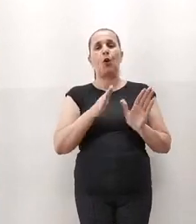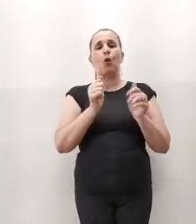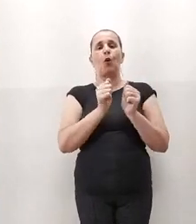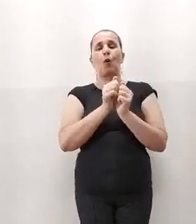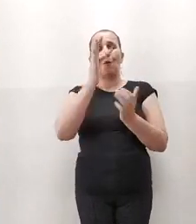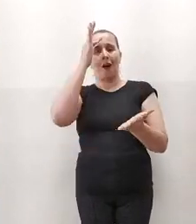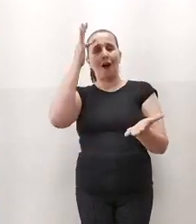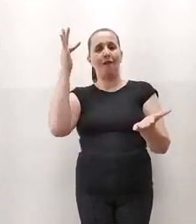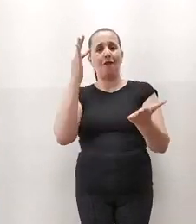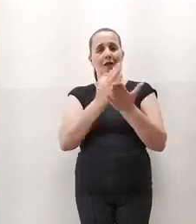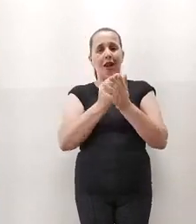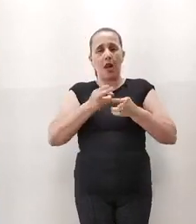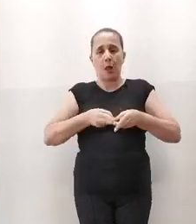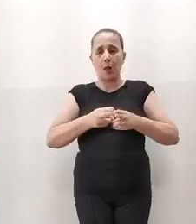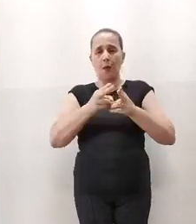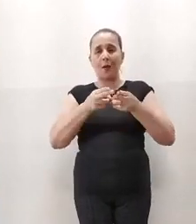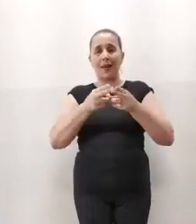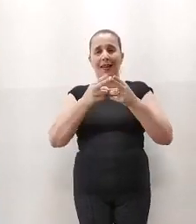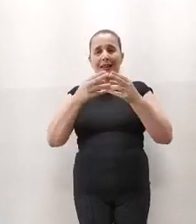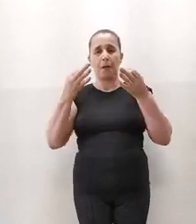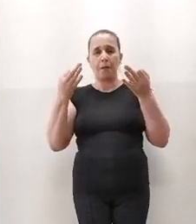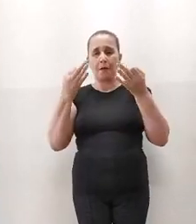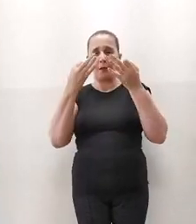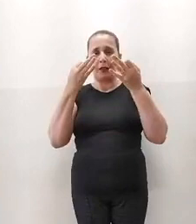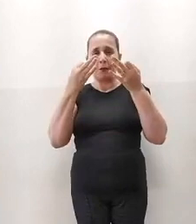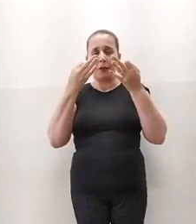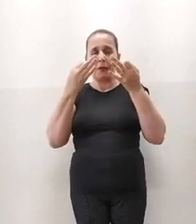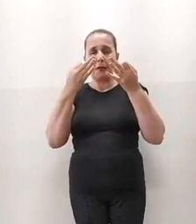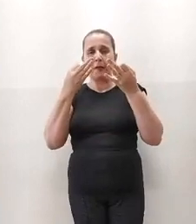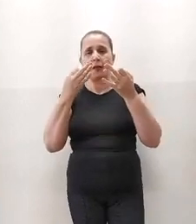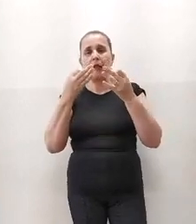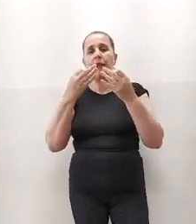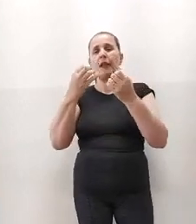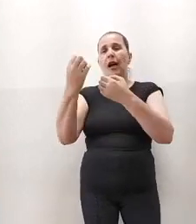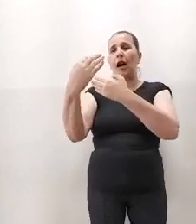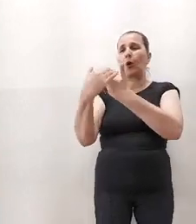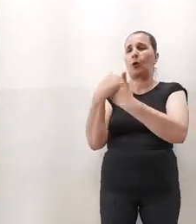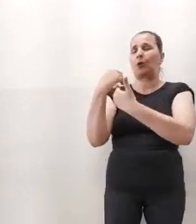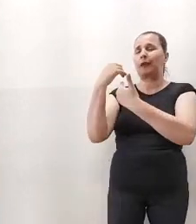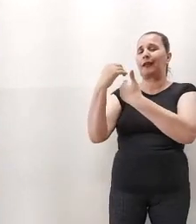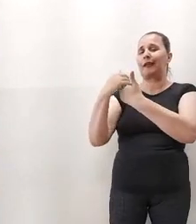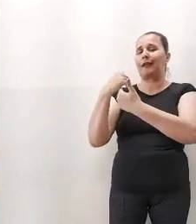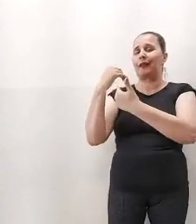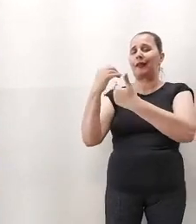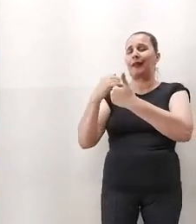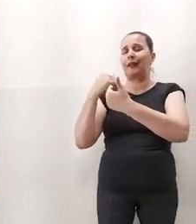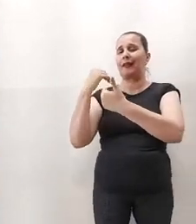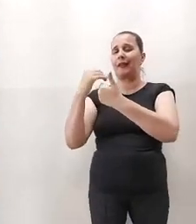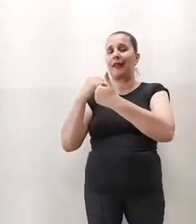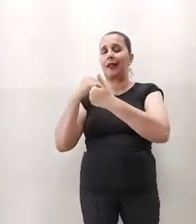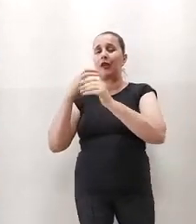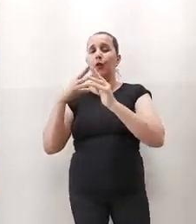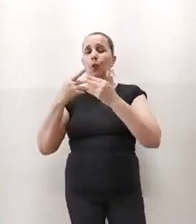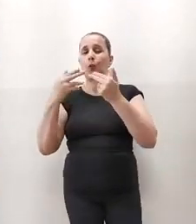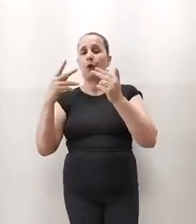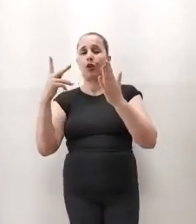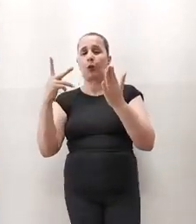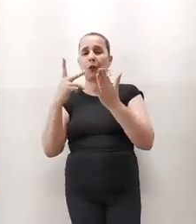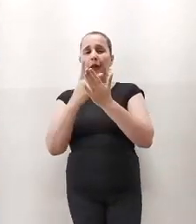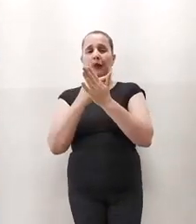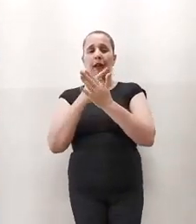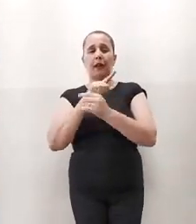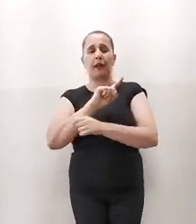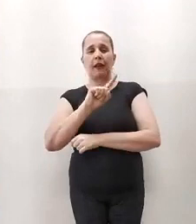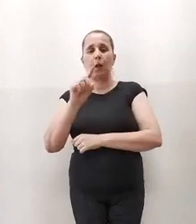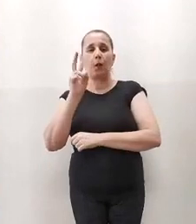Noé, divinamente, ó, instruído, aconselhado acerca de acontecimentos que ainda não